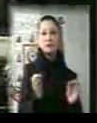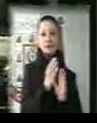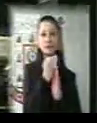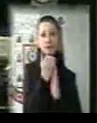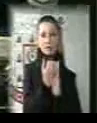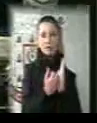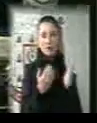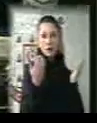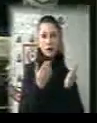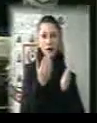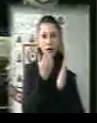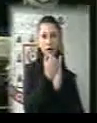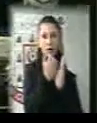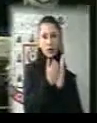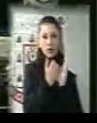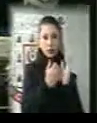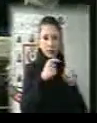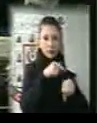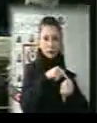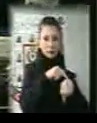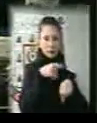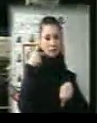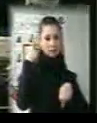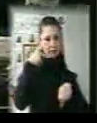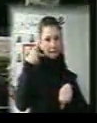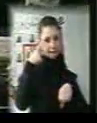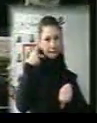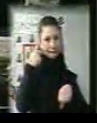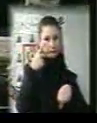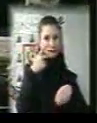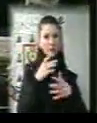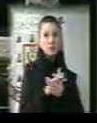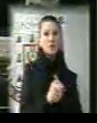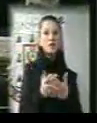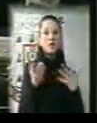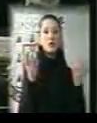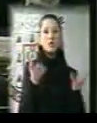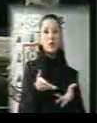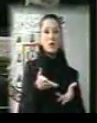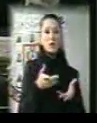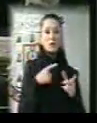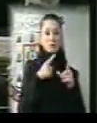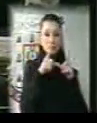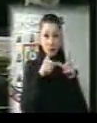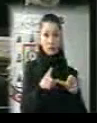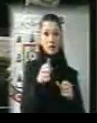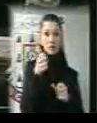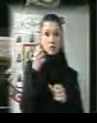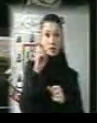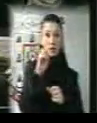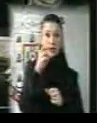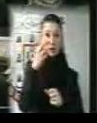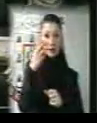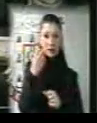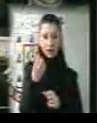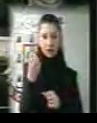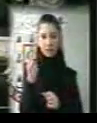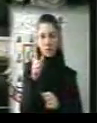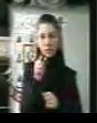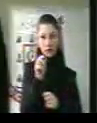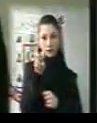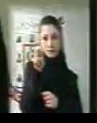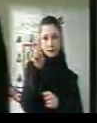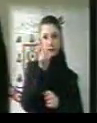Terminado o expediente, passamos agora para o horário político. Fará uso desse espaço, conforme requerimento número